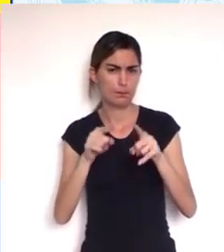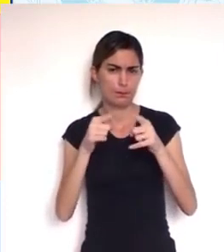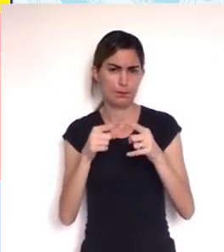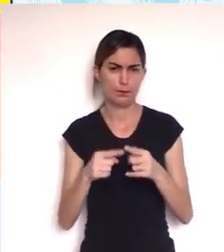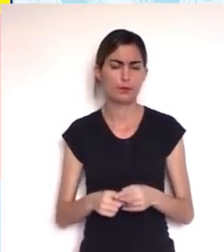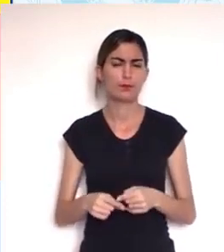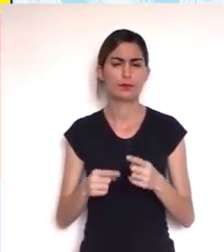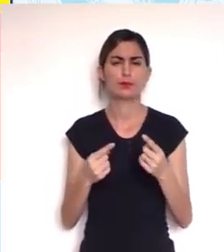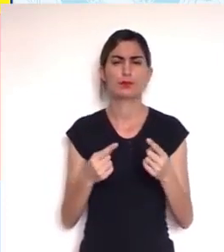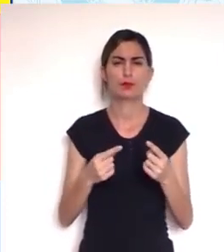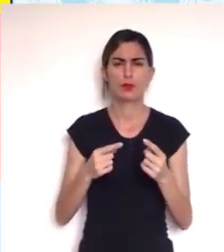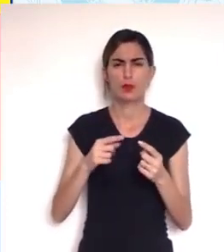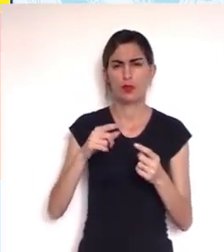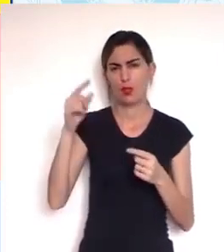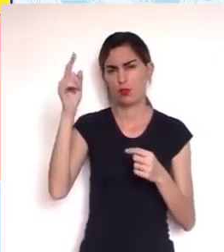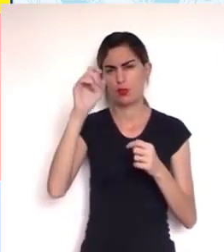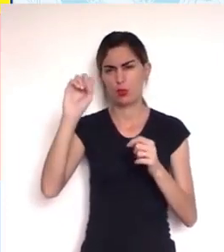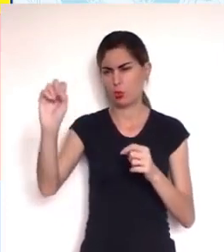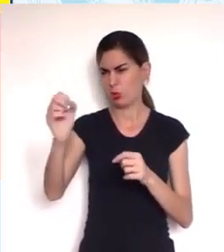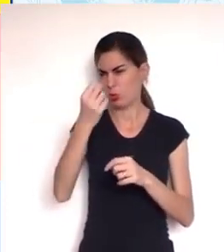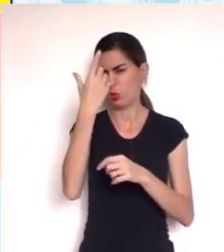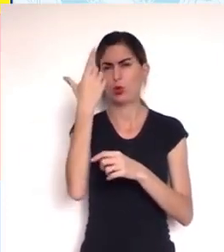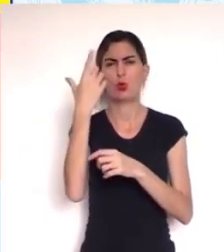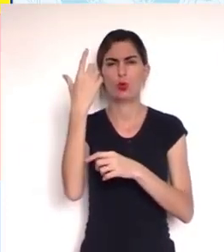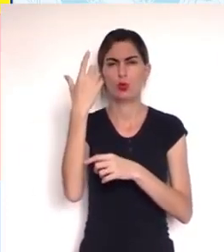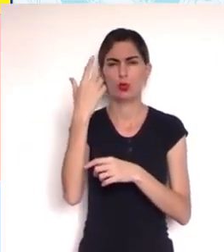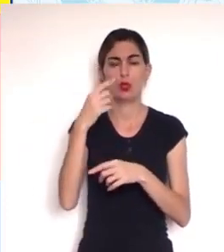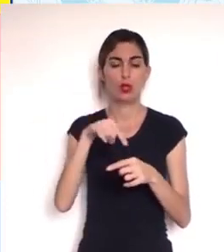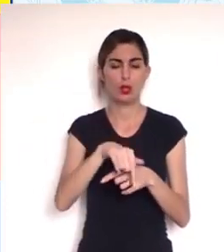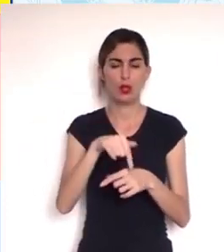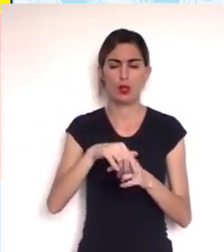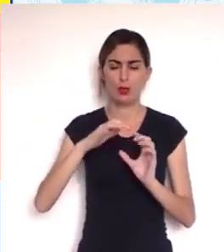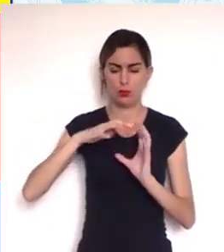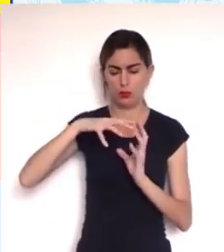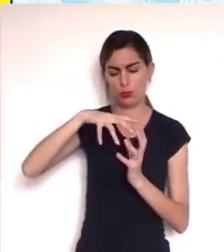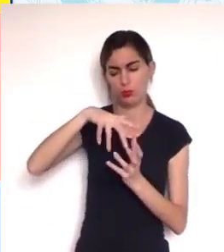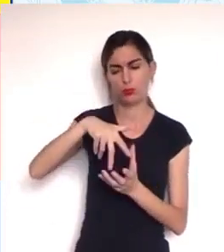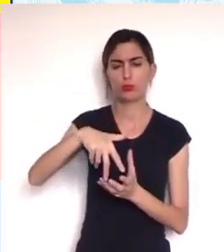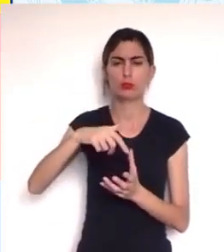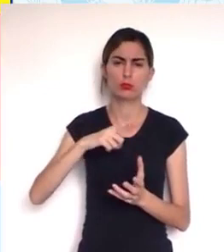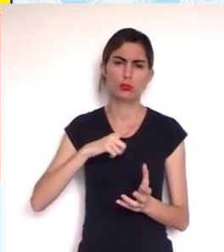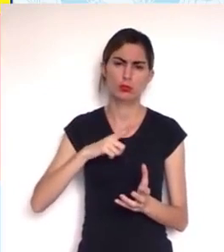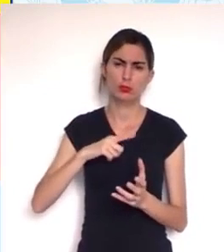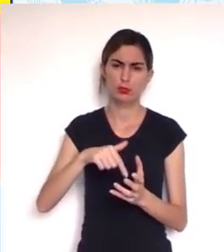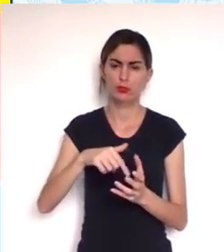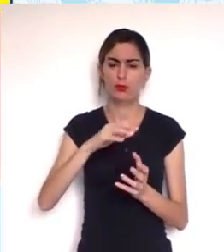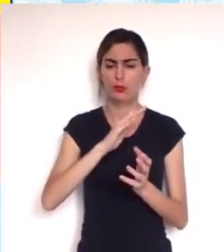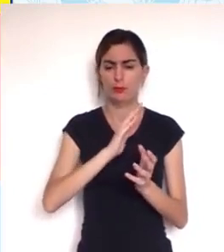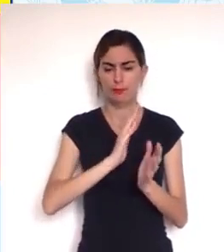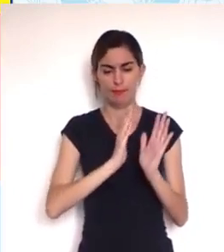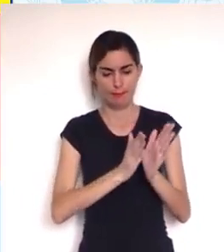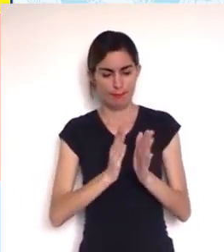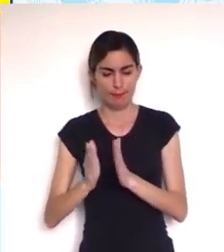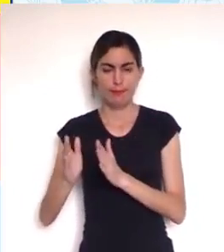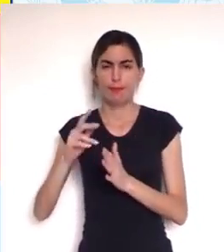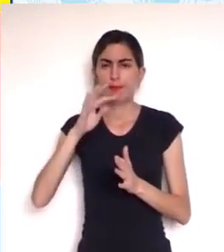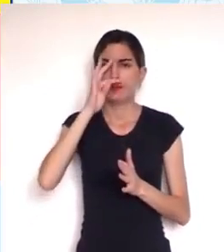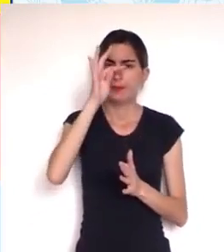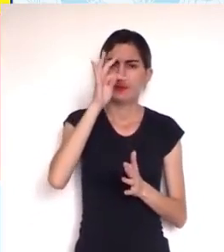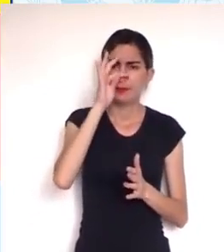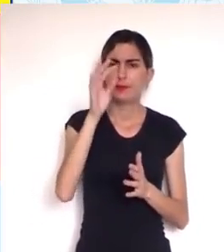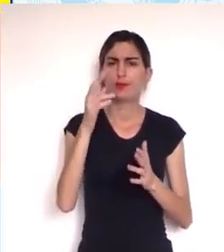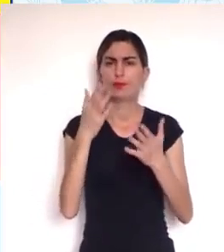com a incidência dos raios solares, é que a Terra ela vai ser dividida nessas fases.